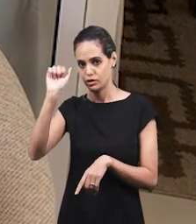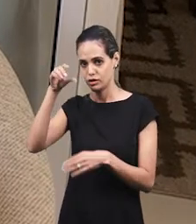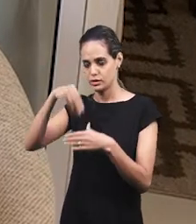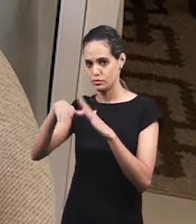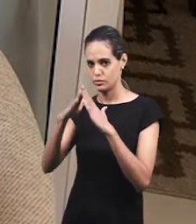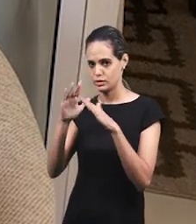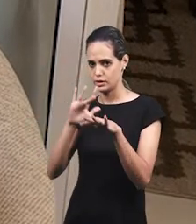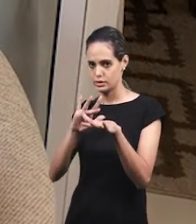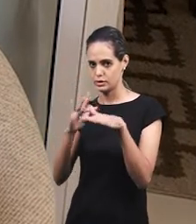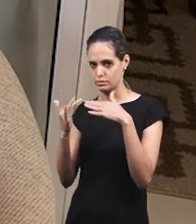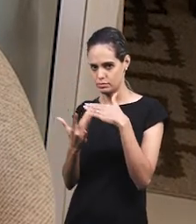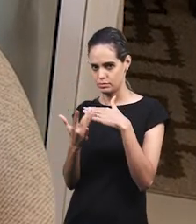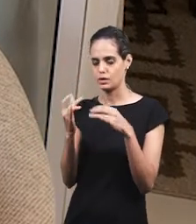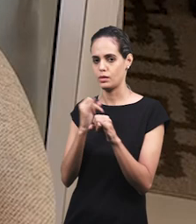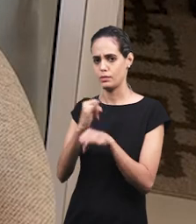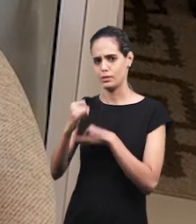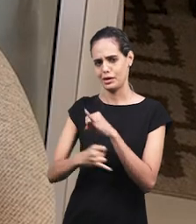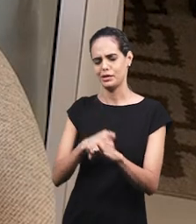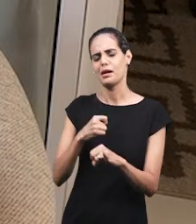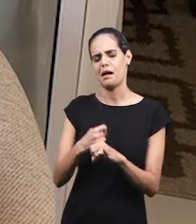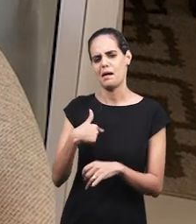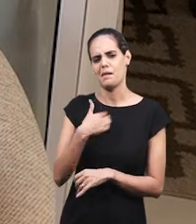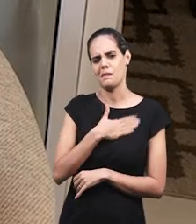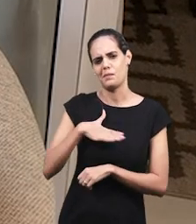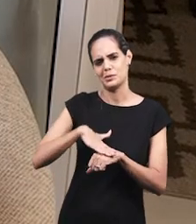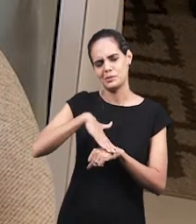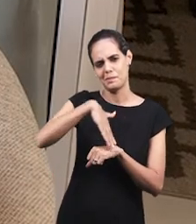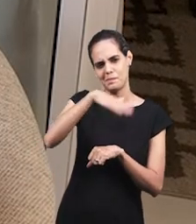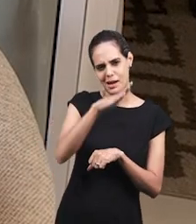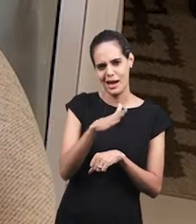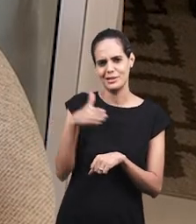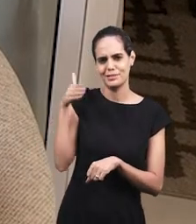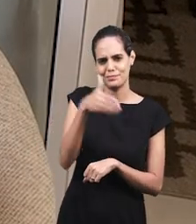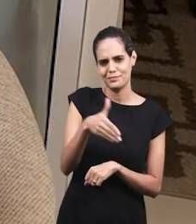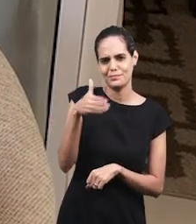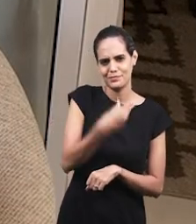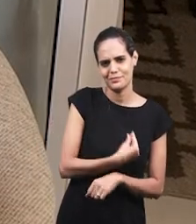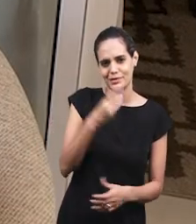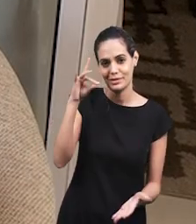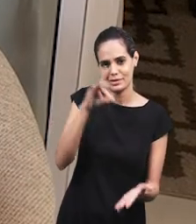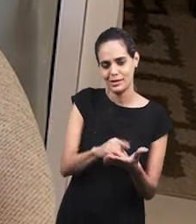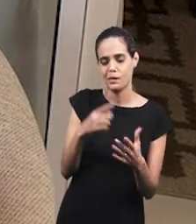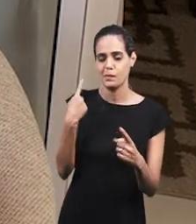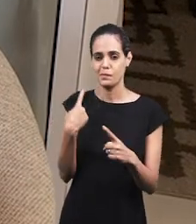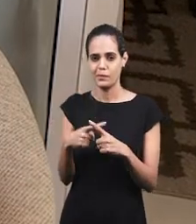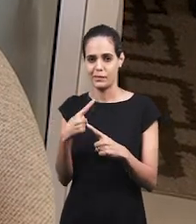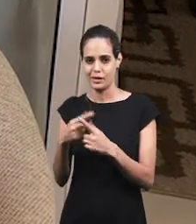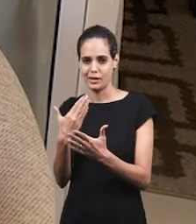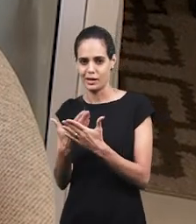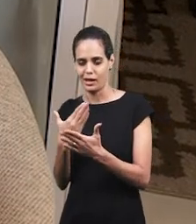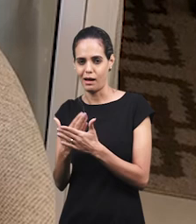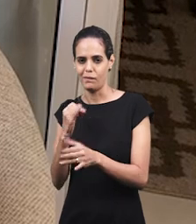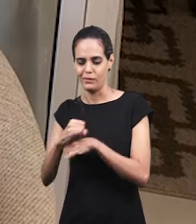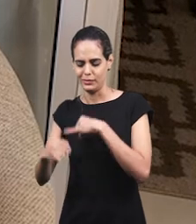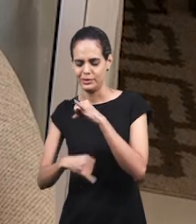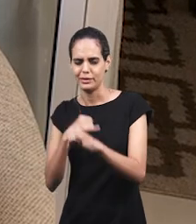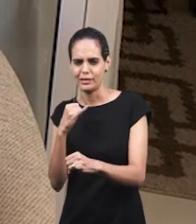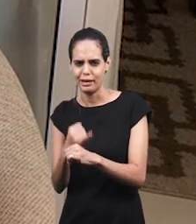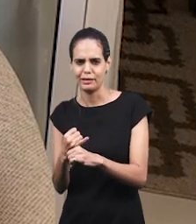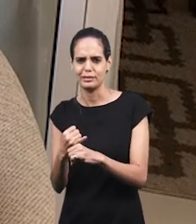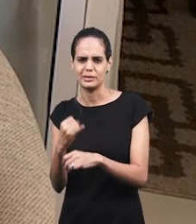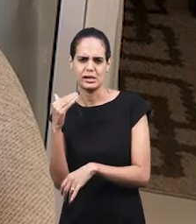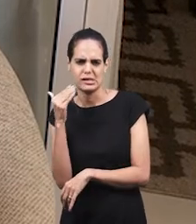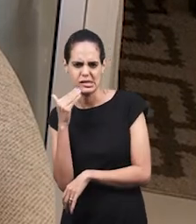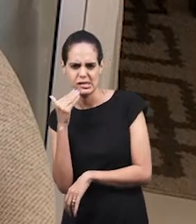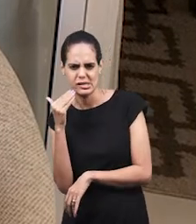eu tinha aula online. Eu prefiro aula presencial, porque na aula online sempre temos alguns problemas, como falha